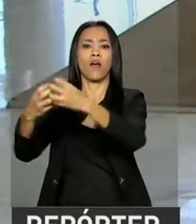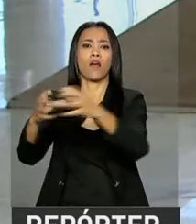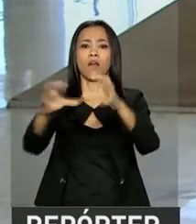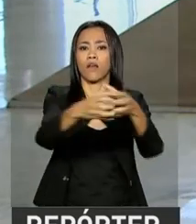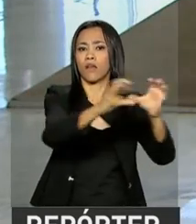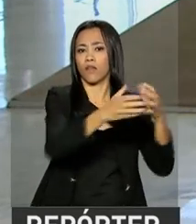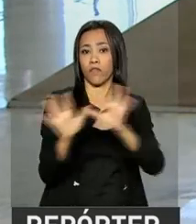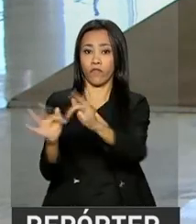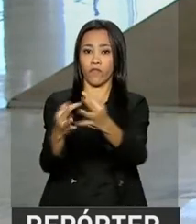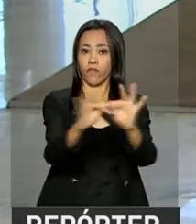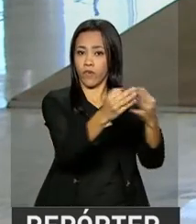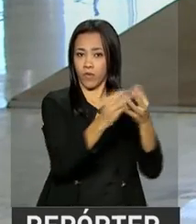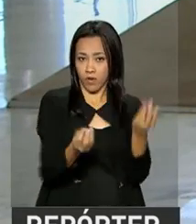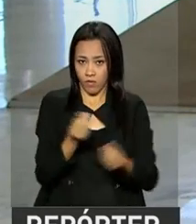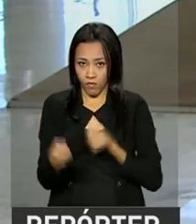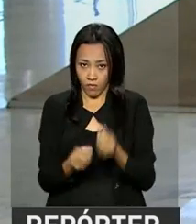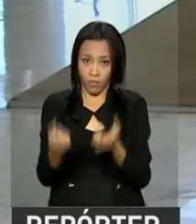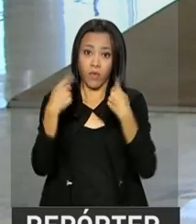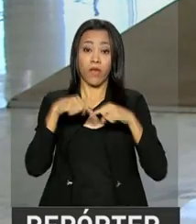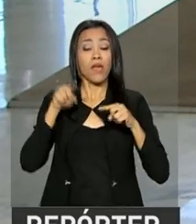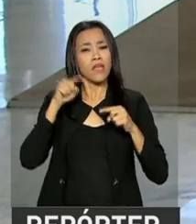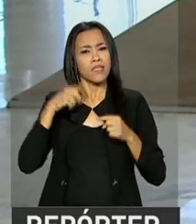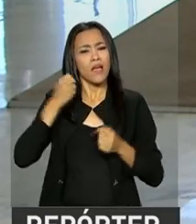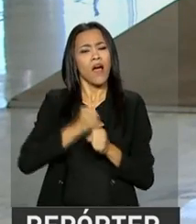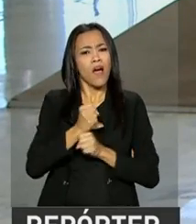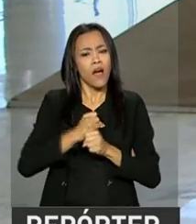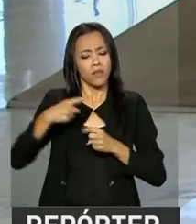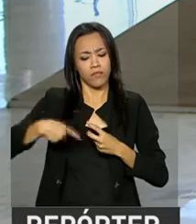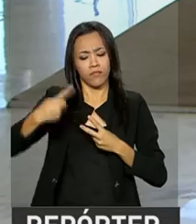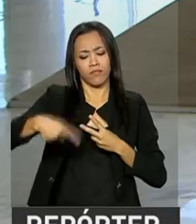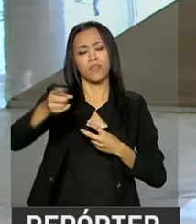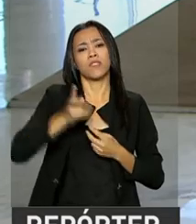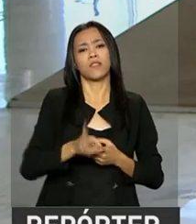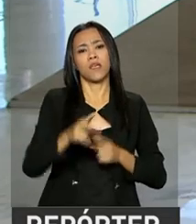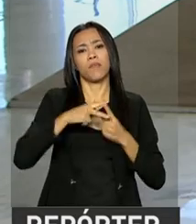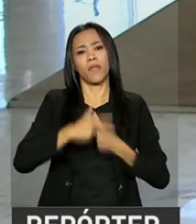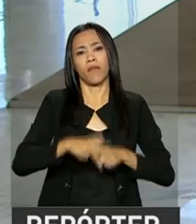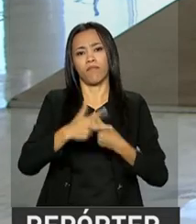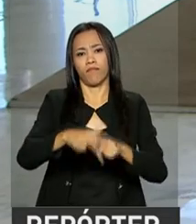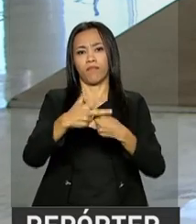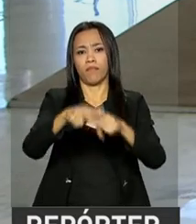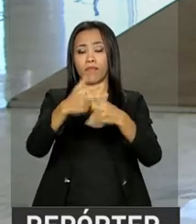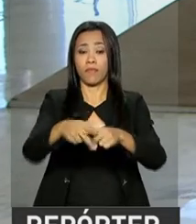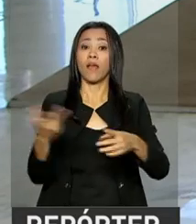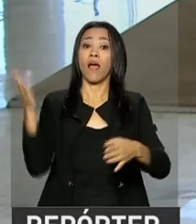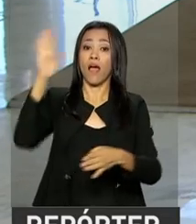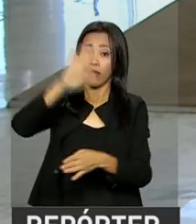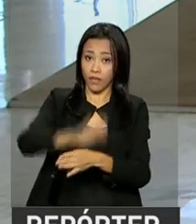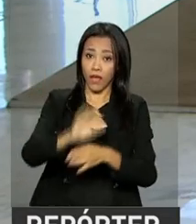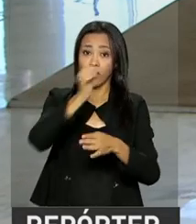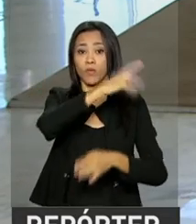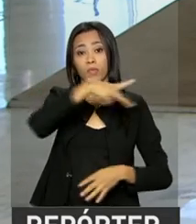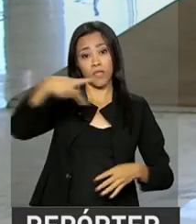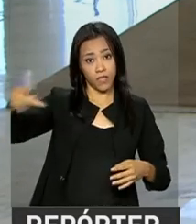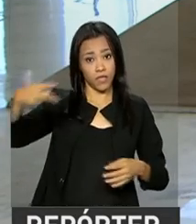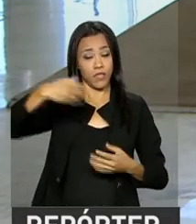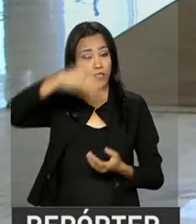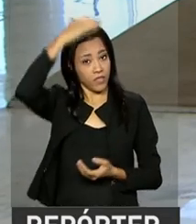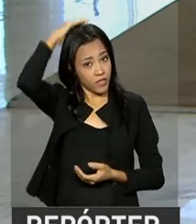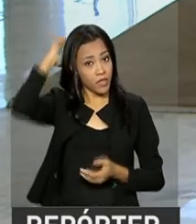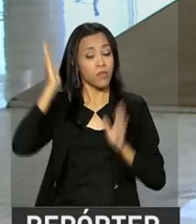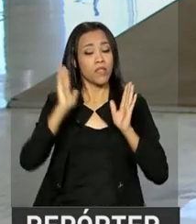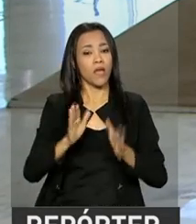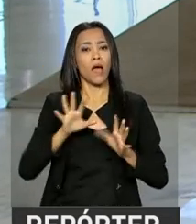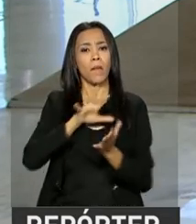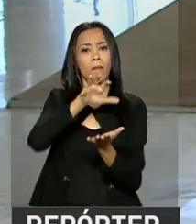a cada lançamento o plano safra é aperfeiçoado e à tarde Leandro o presidente Michel Temer dá Posse ao jurista Torquato